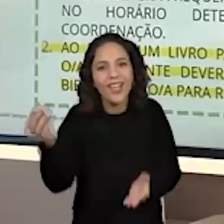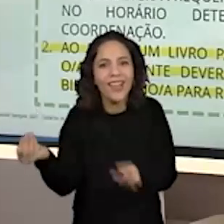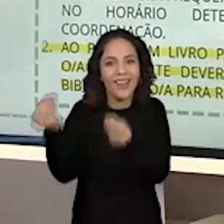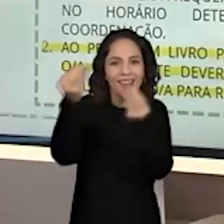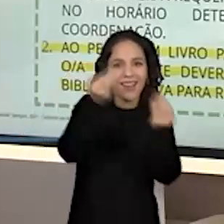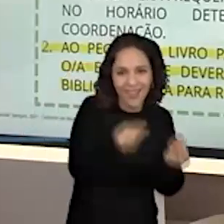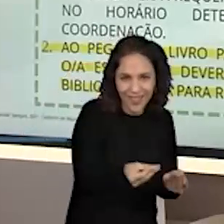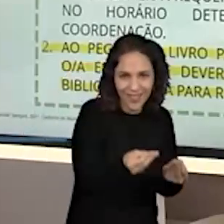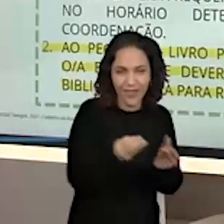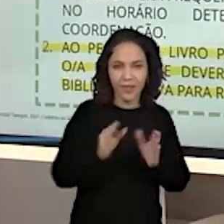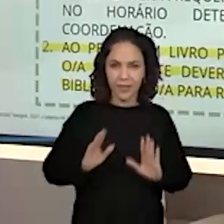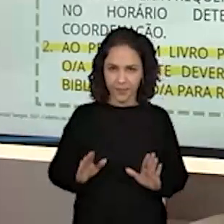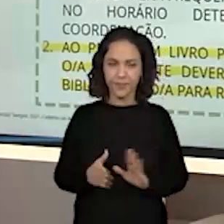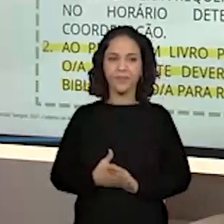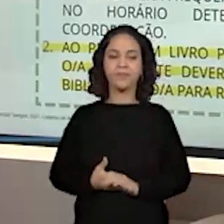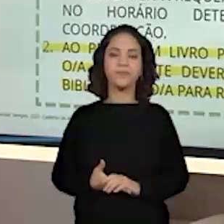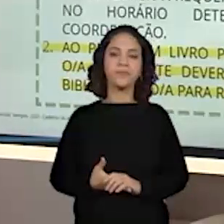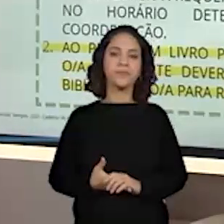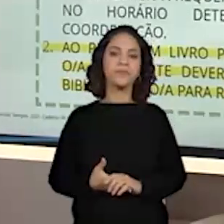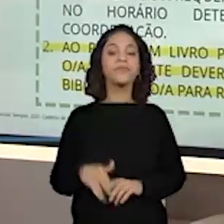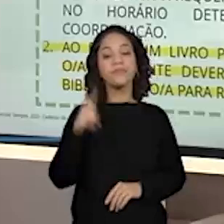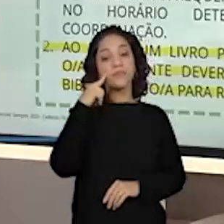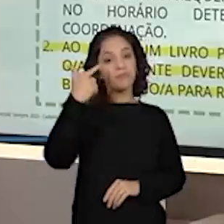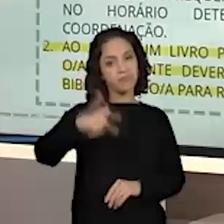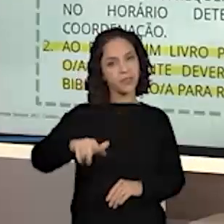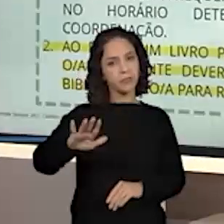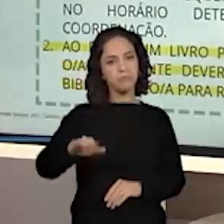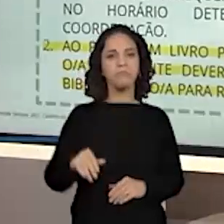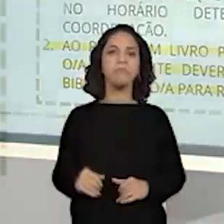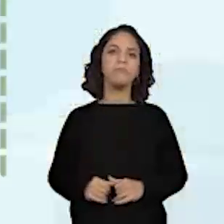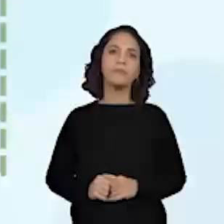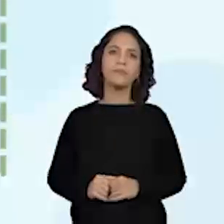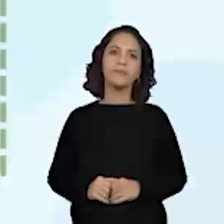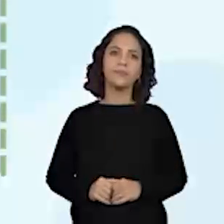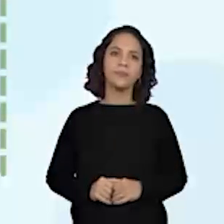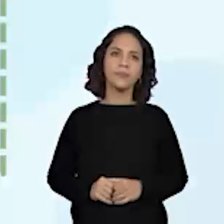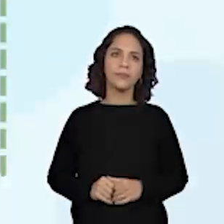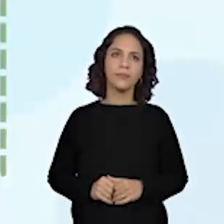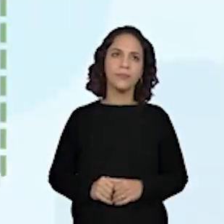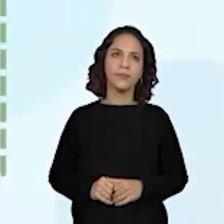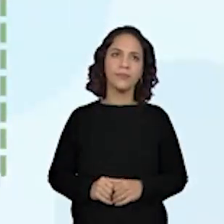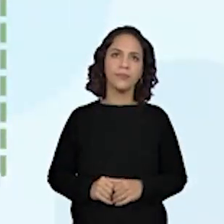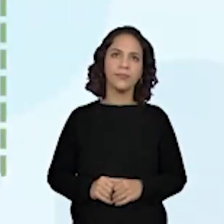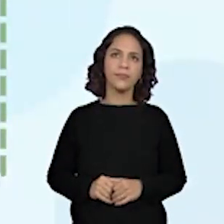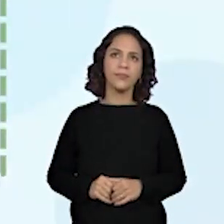Teremos outras. Vamos à leitura das demais. Vejam.